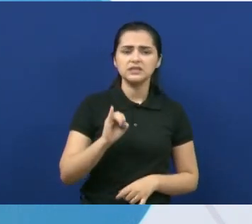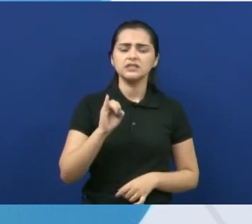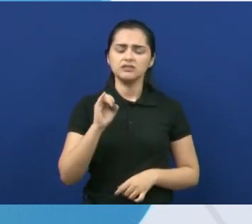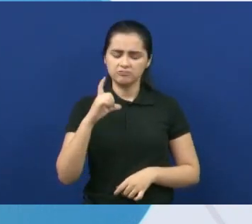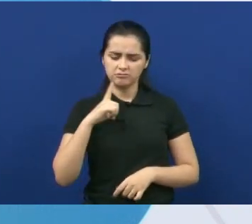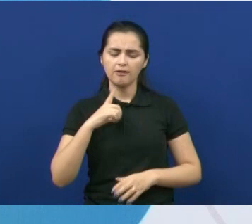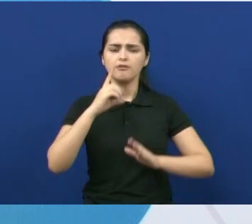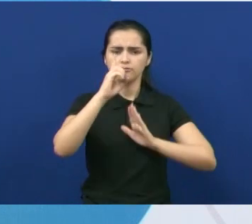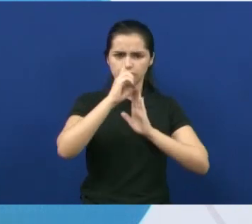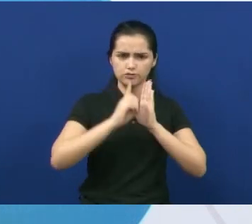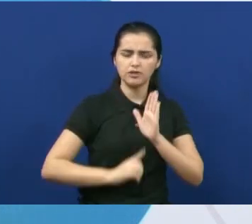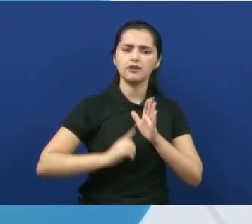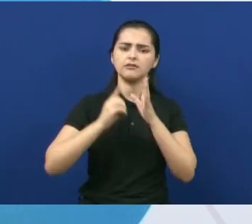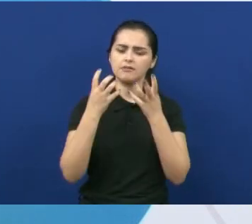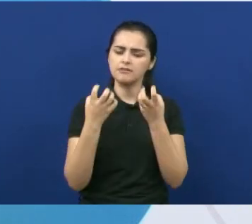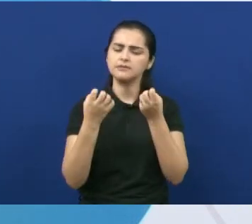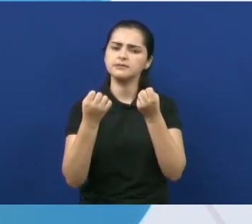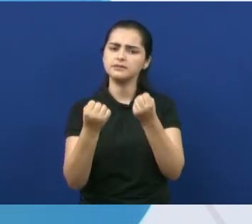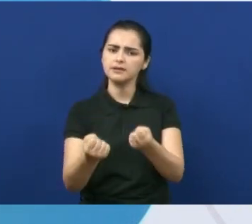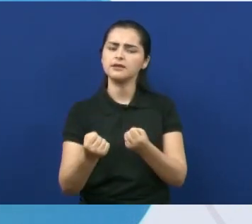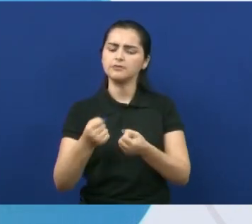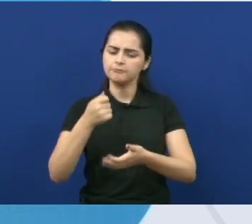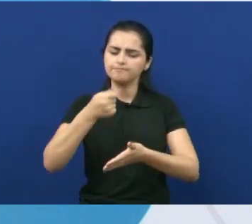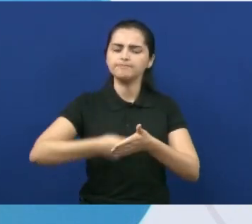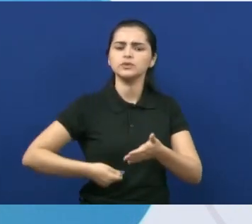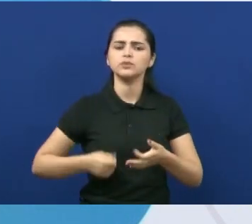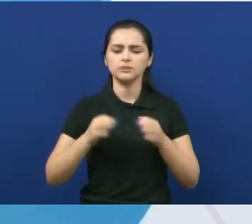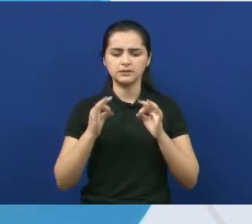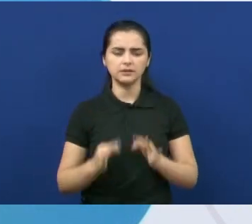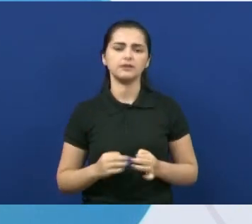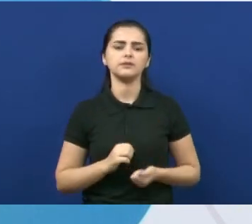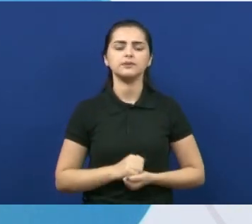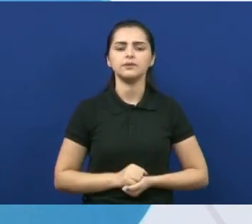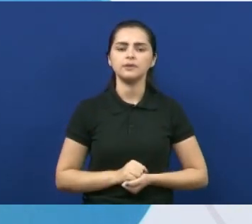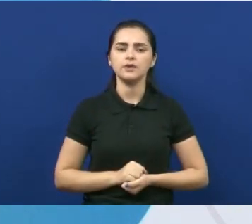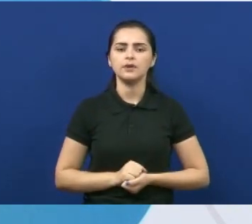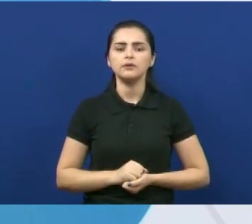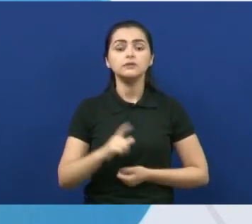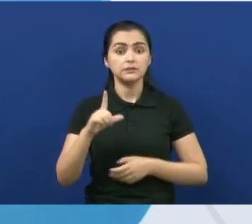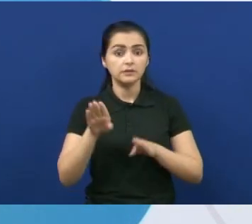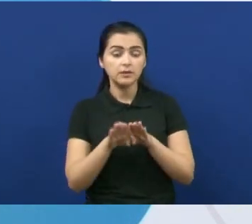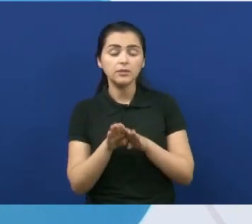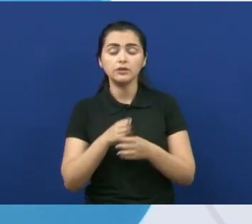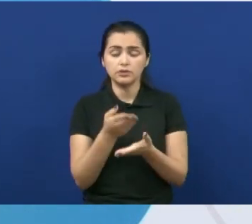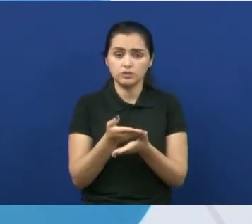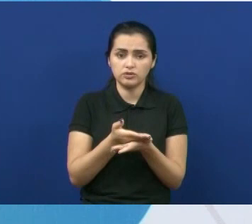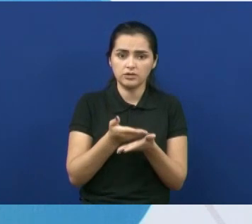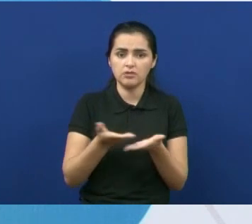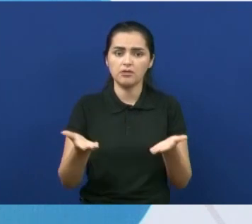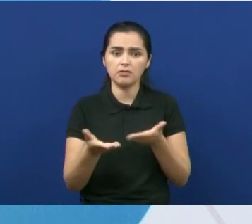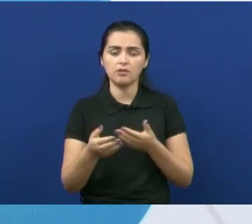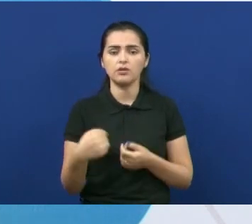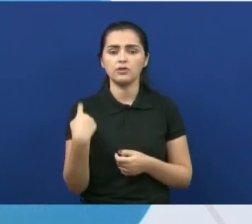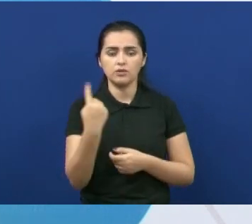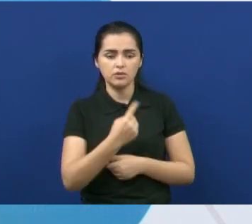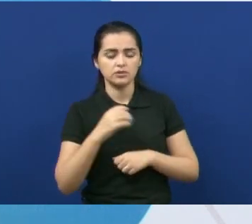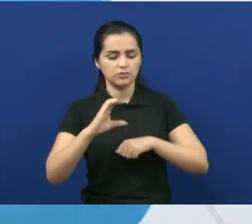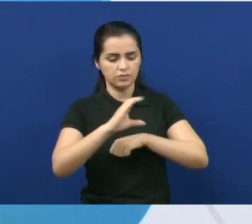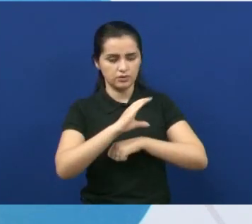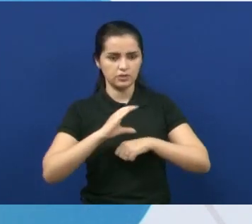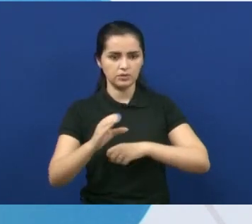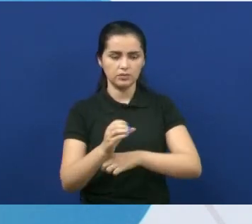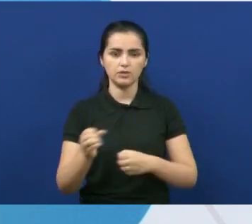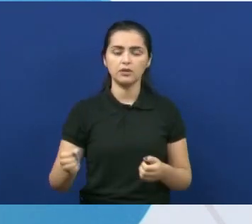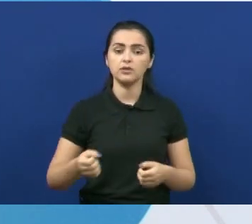seus direitos e se você recebe seus deveres, certo? E aí viram também um pouquinho da questão aí da nossa Constituição atual